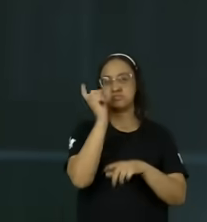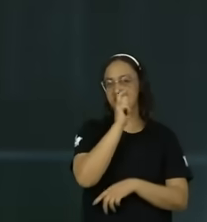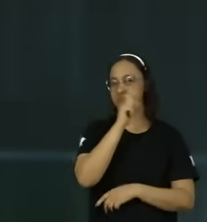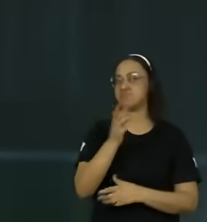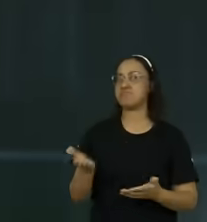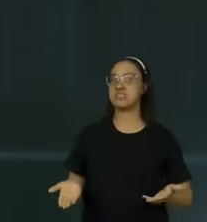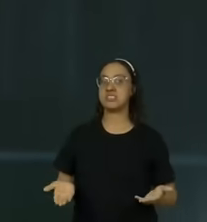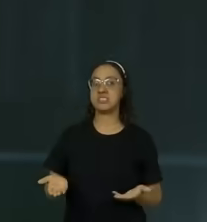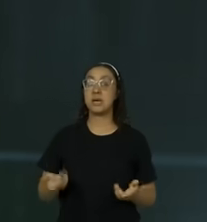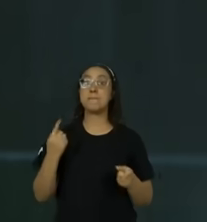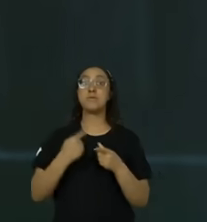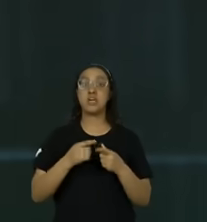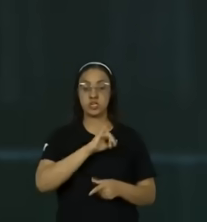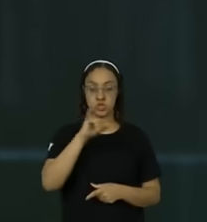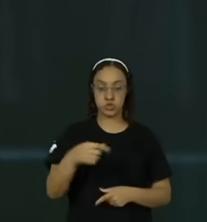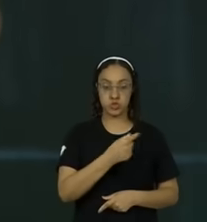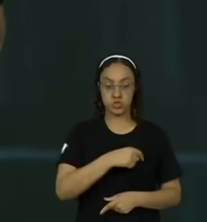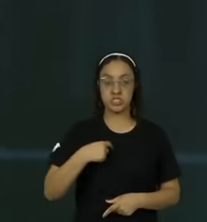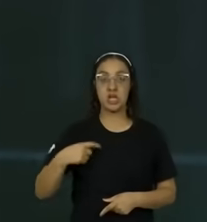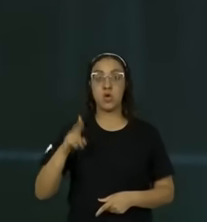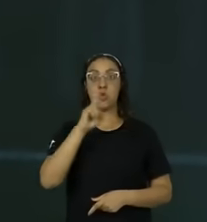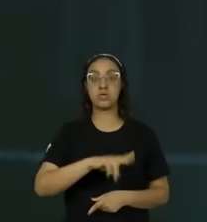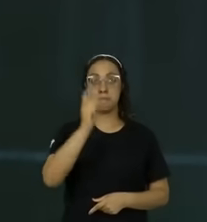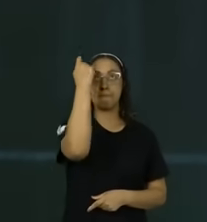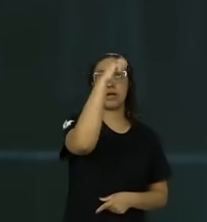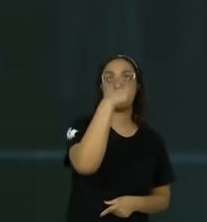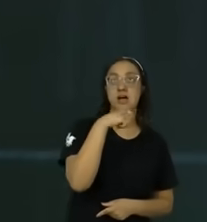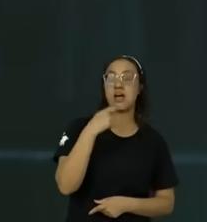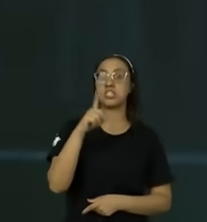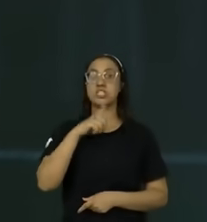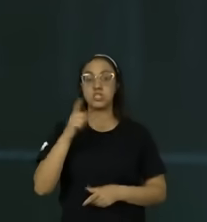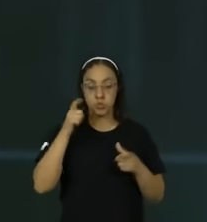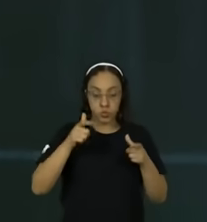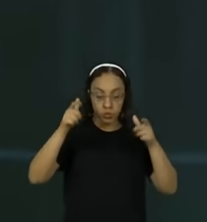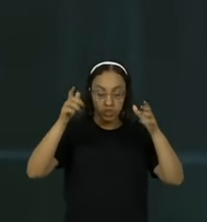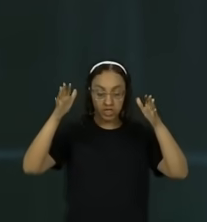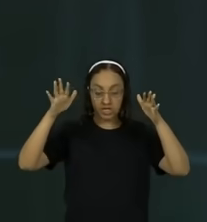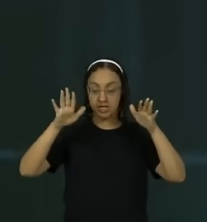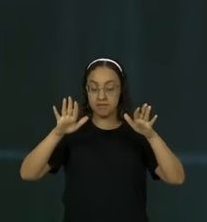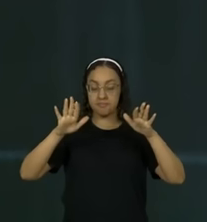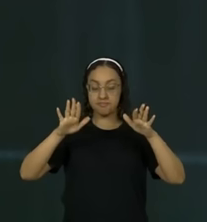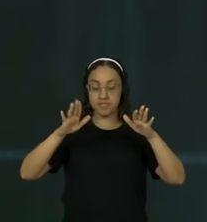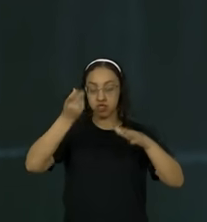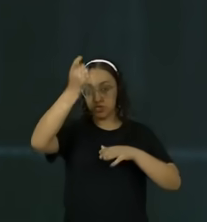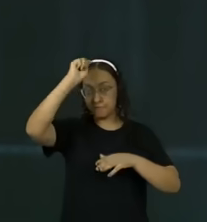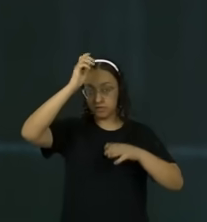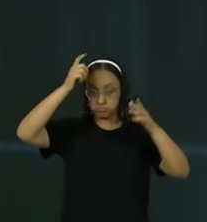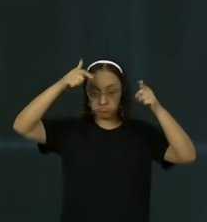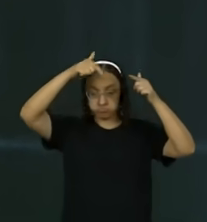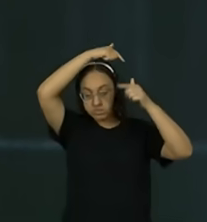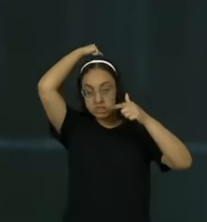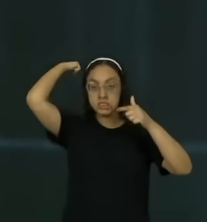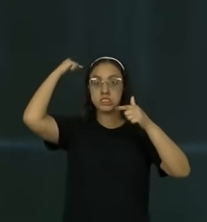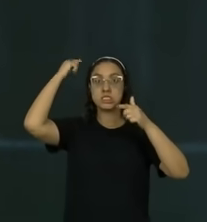como egípcio, com maquiagem de egípcio, chapéu de egípcio, mas quando ele conheceu os irmãos, ele